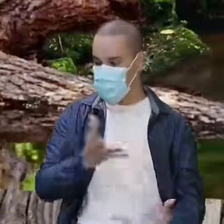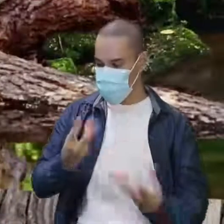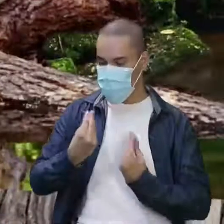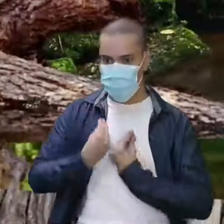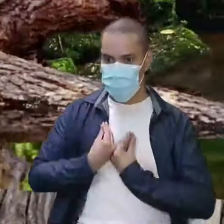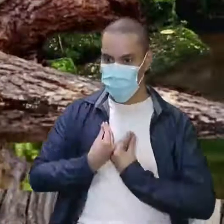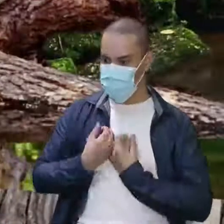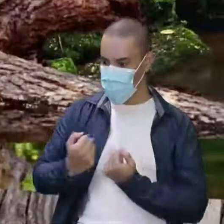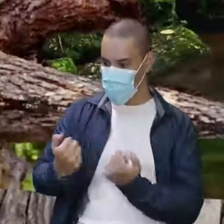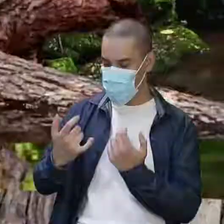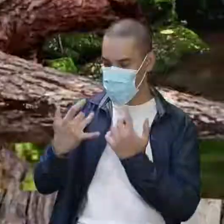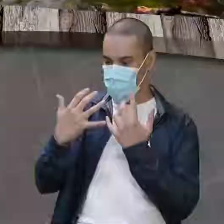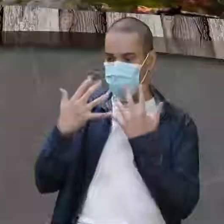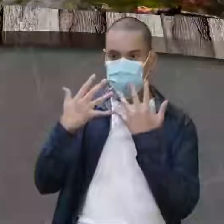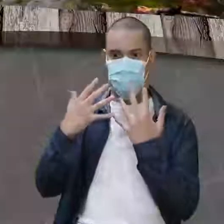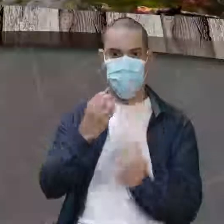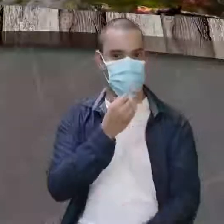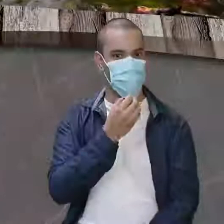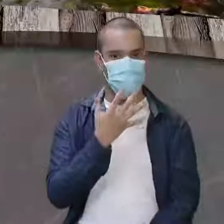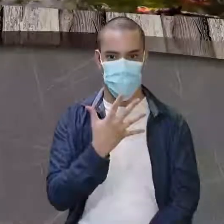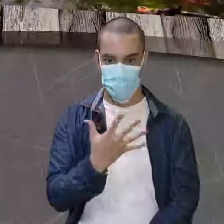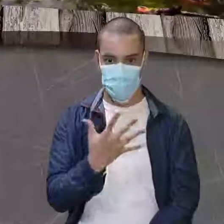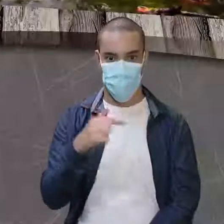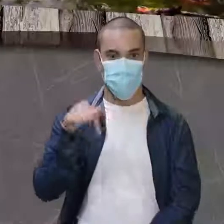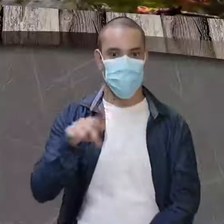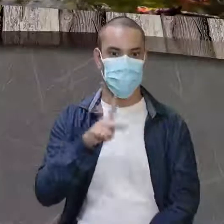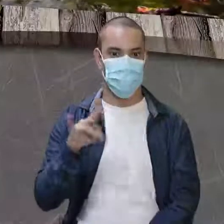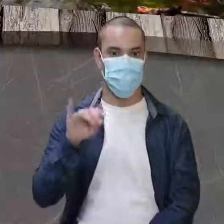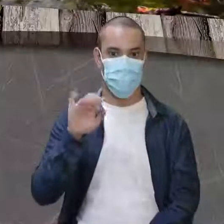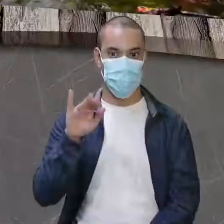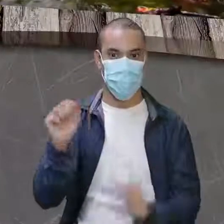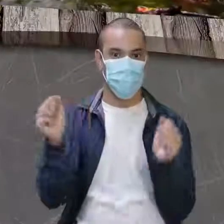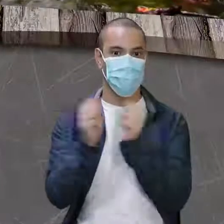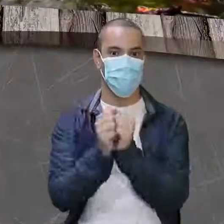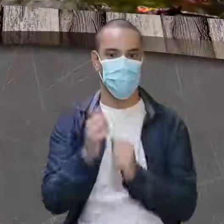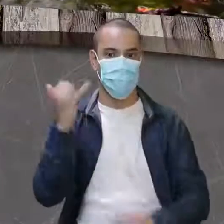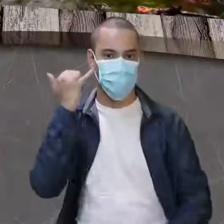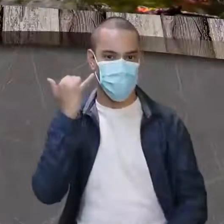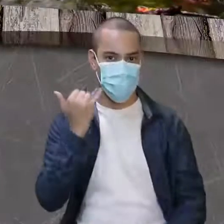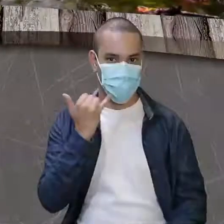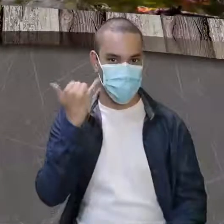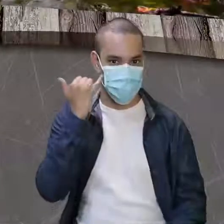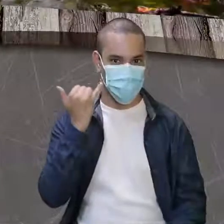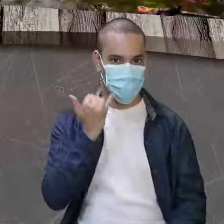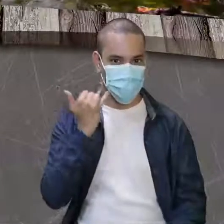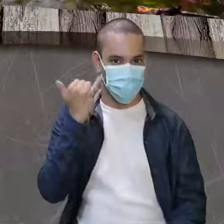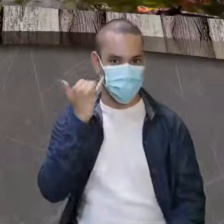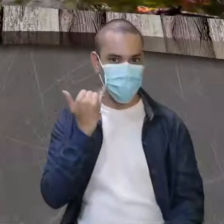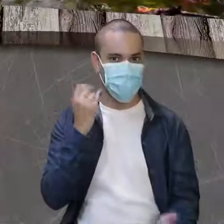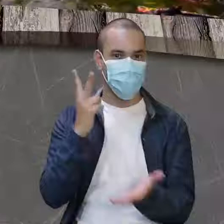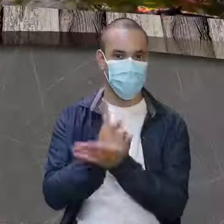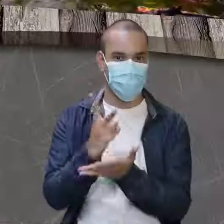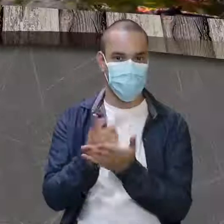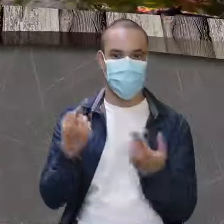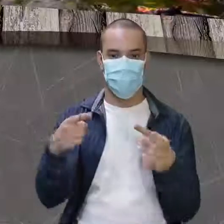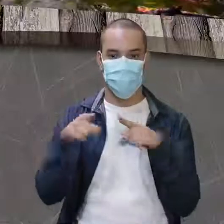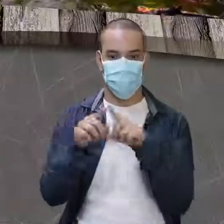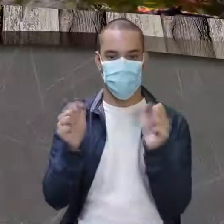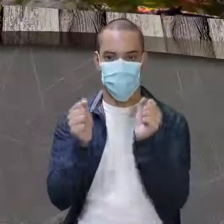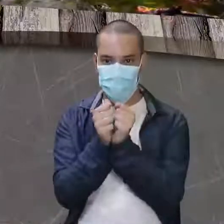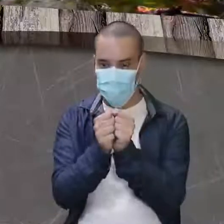tá bom? Muito bom. Aqui, professora Tabita, junto com o Vitor, tá bom? Sempre